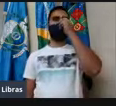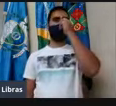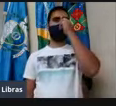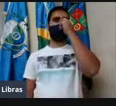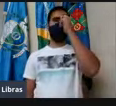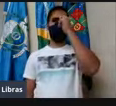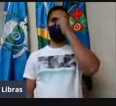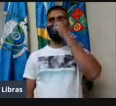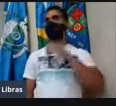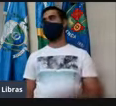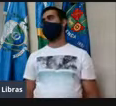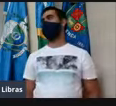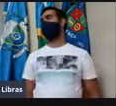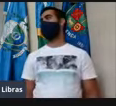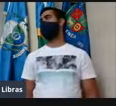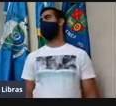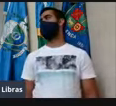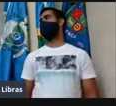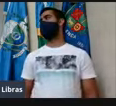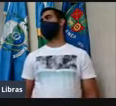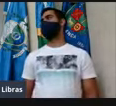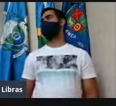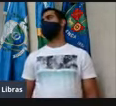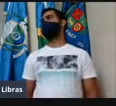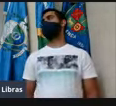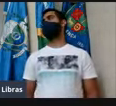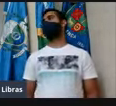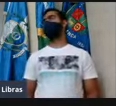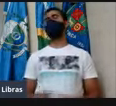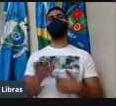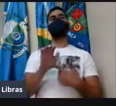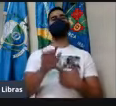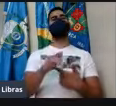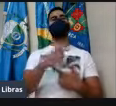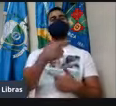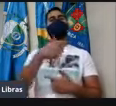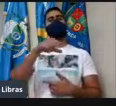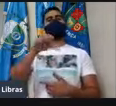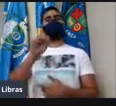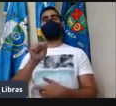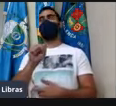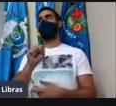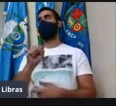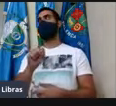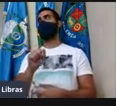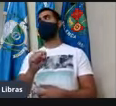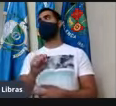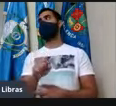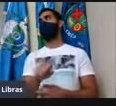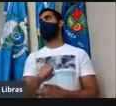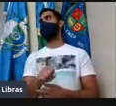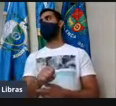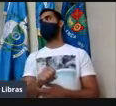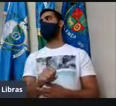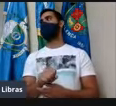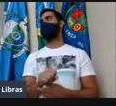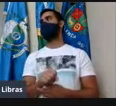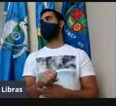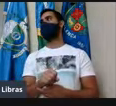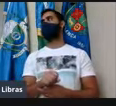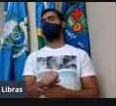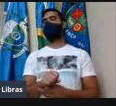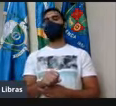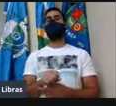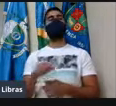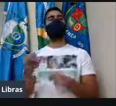Vereador David Nogueira fez a indicação 298, indicando ao prefeito municipal a manutenção e limpeza dos bueiros